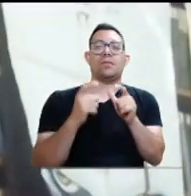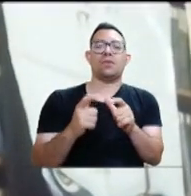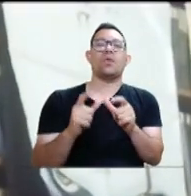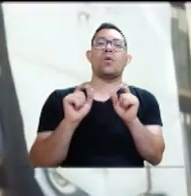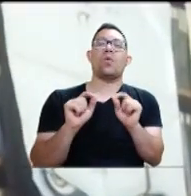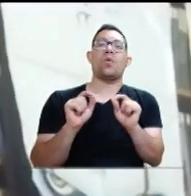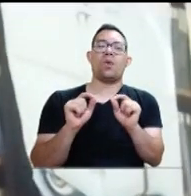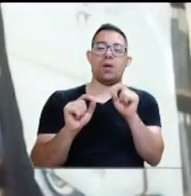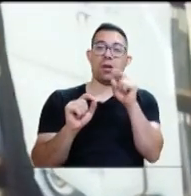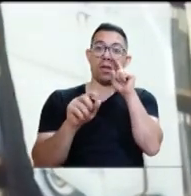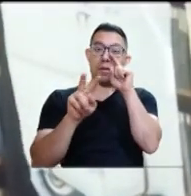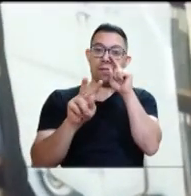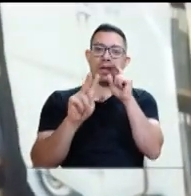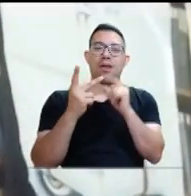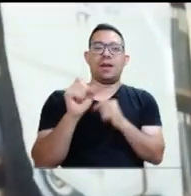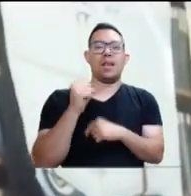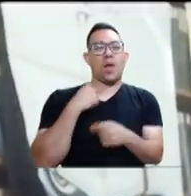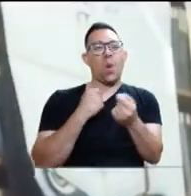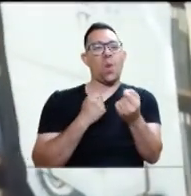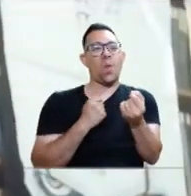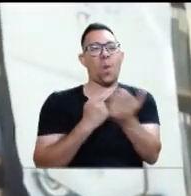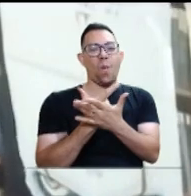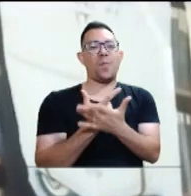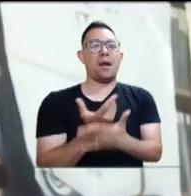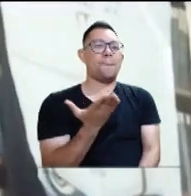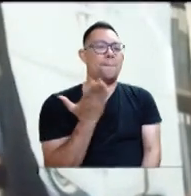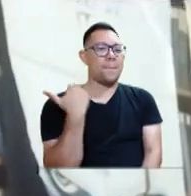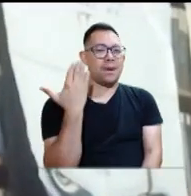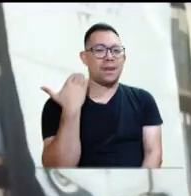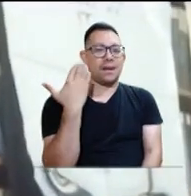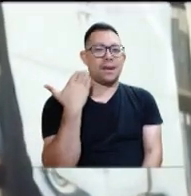saudosa videolocadora, ao qual eu comprei